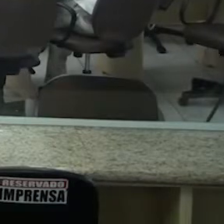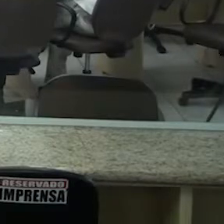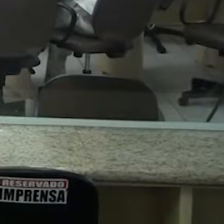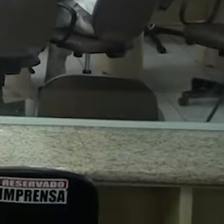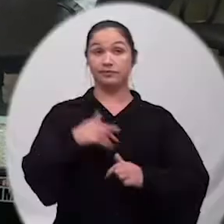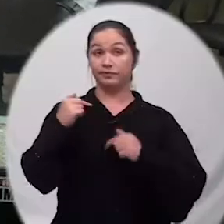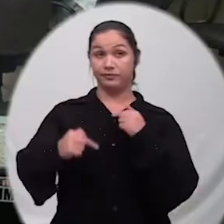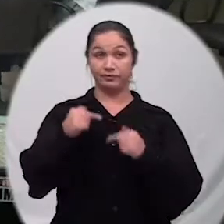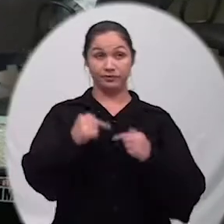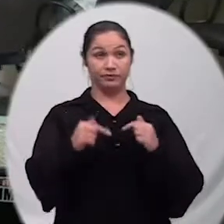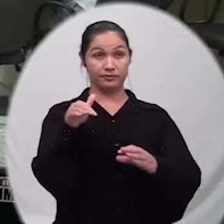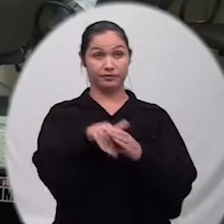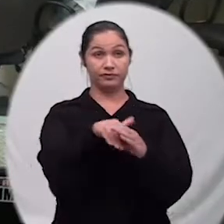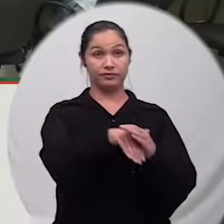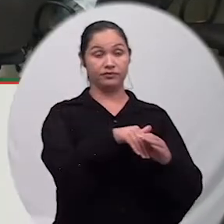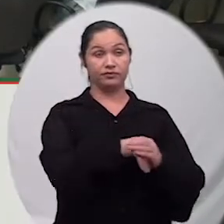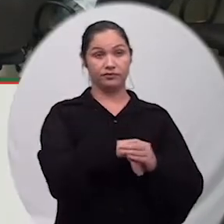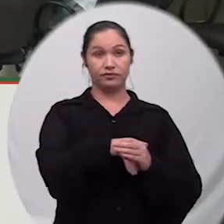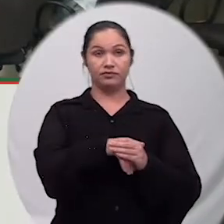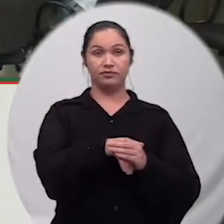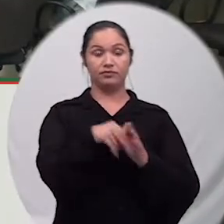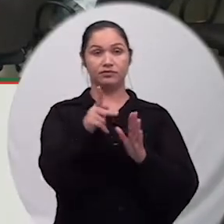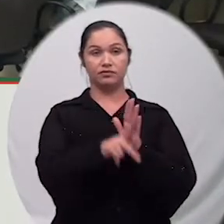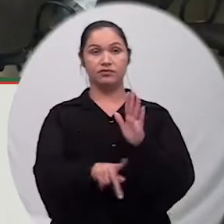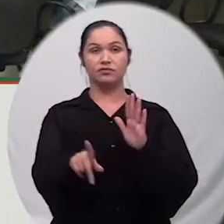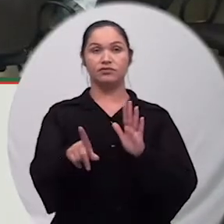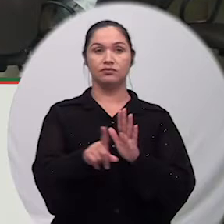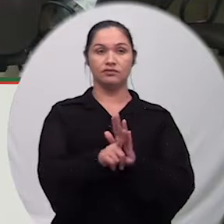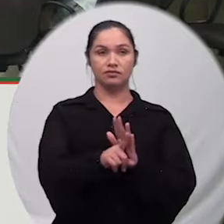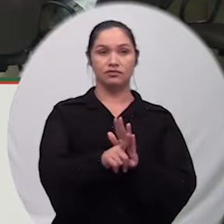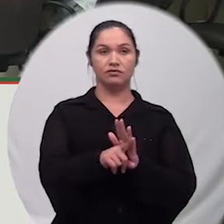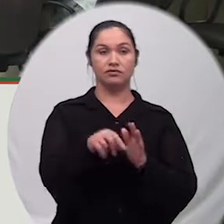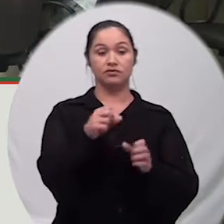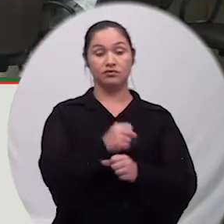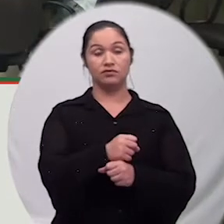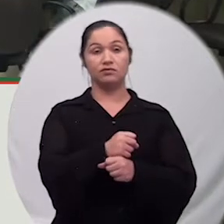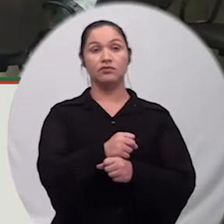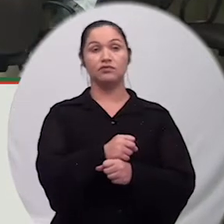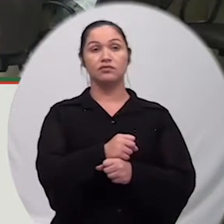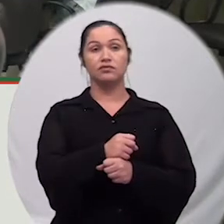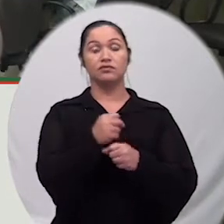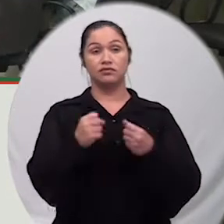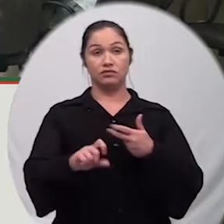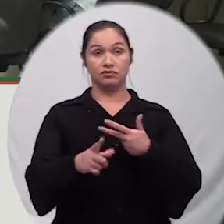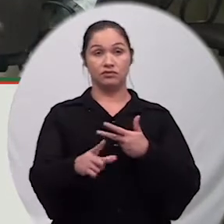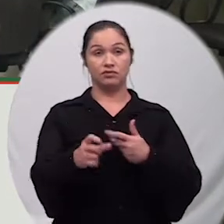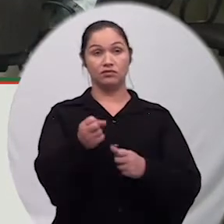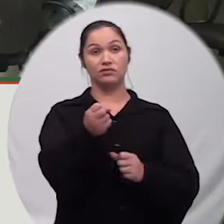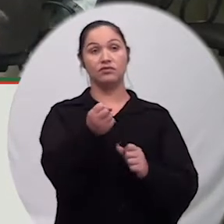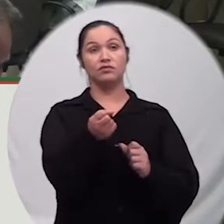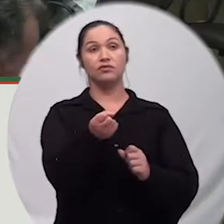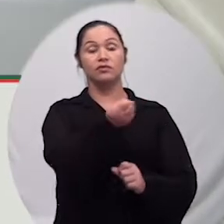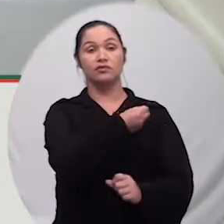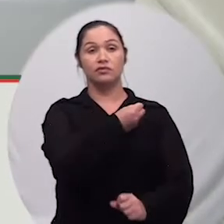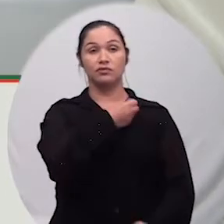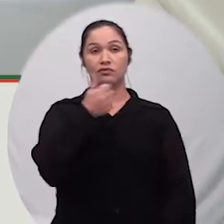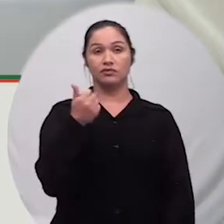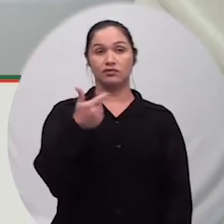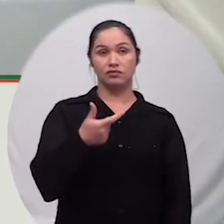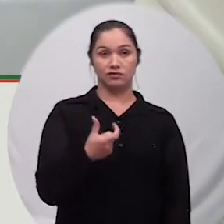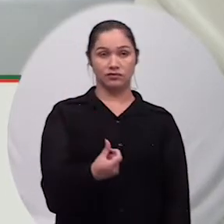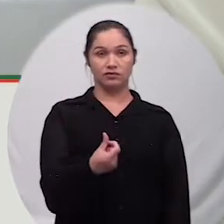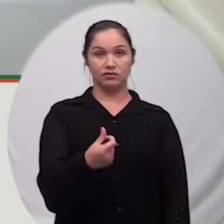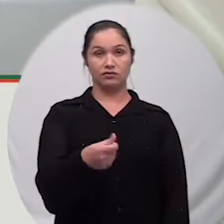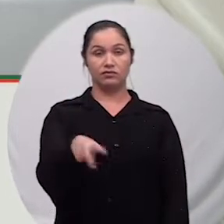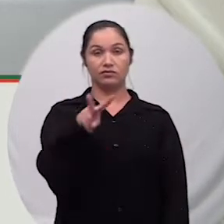Em única discussão e votação, o projeto de lei do Legislativo PL 126/18,